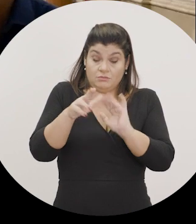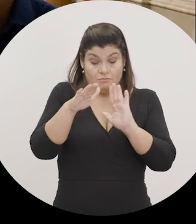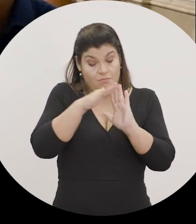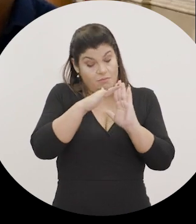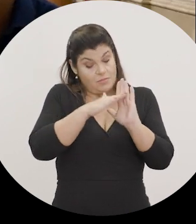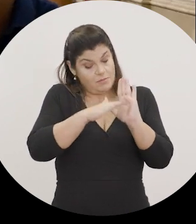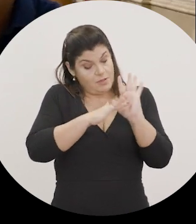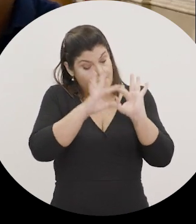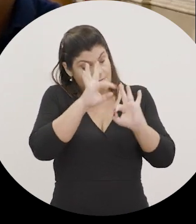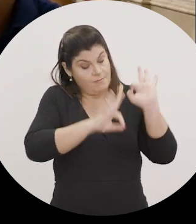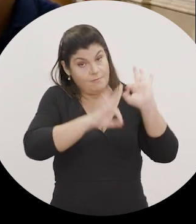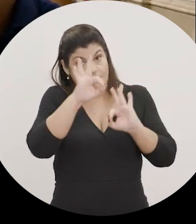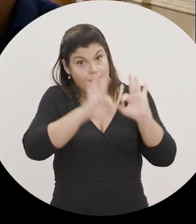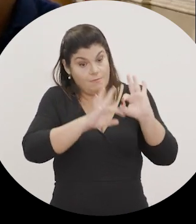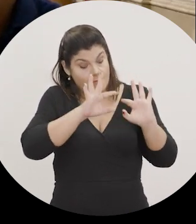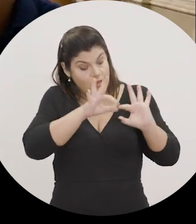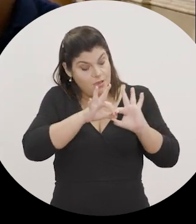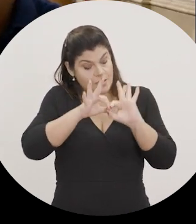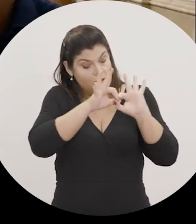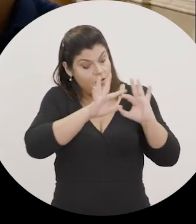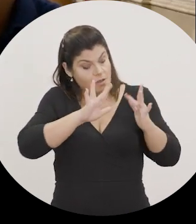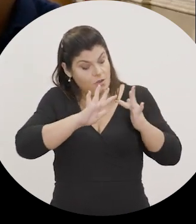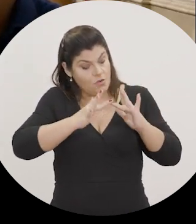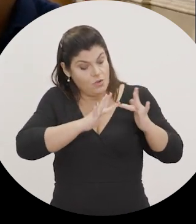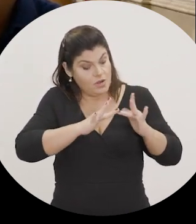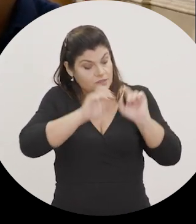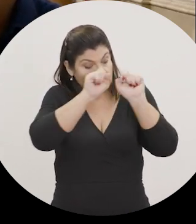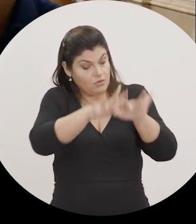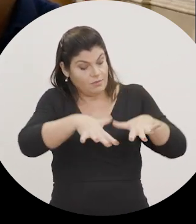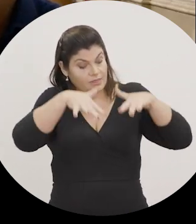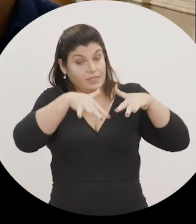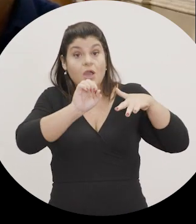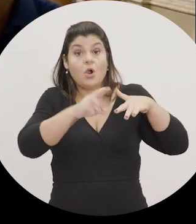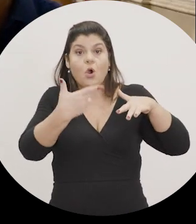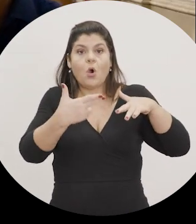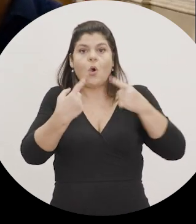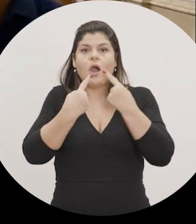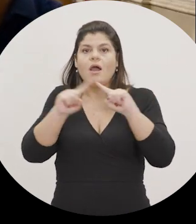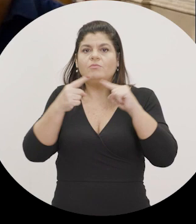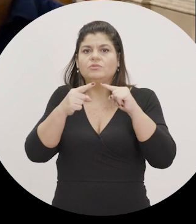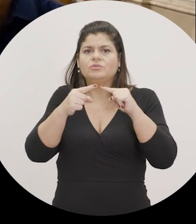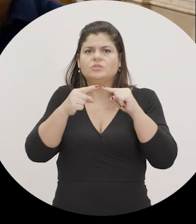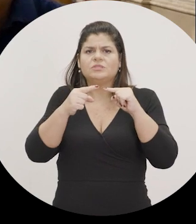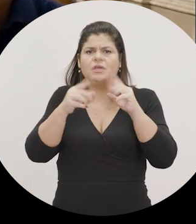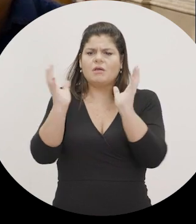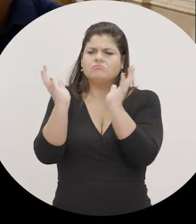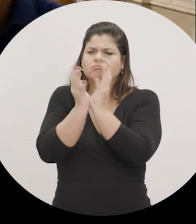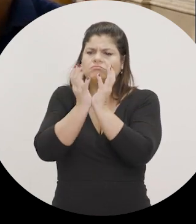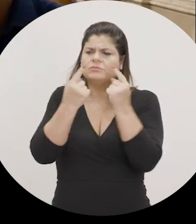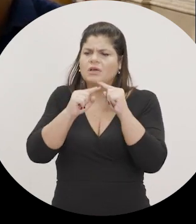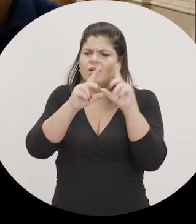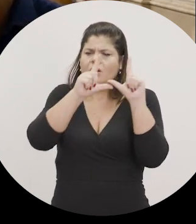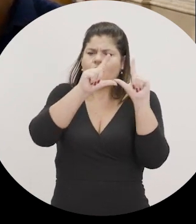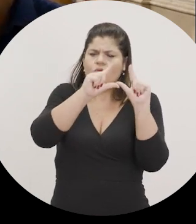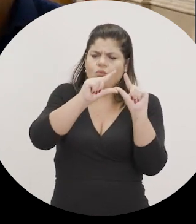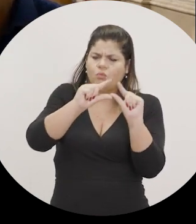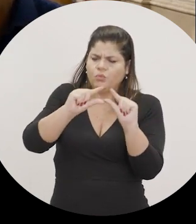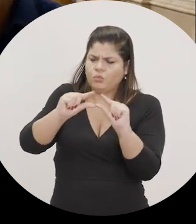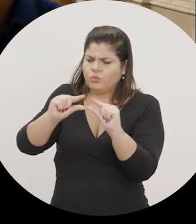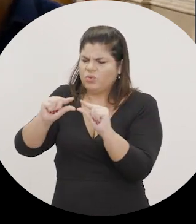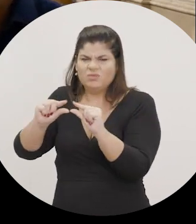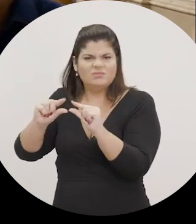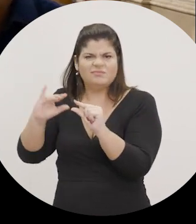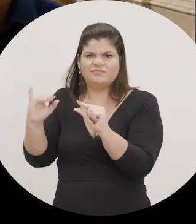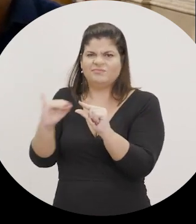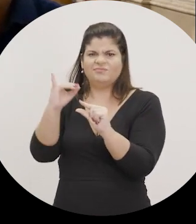você estabelece conexões com a plateia, ou a música clássica vai minguar cada vez mais, vai se